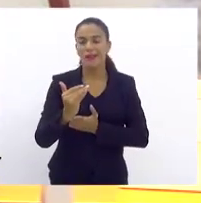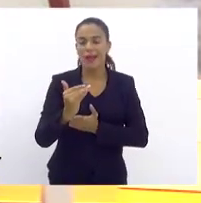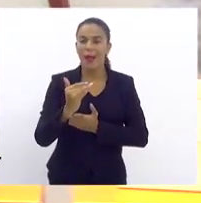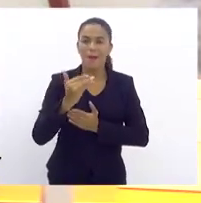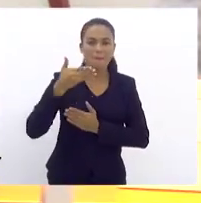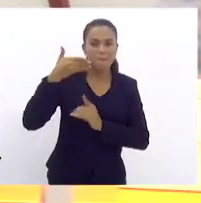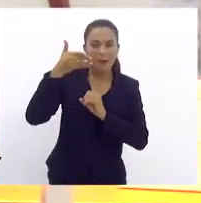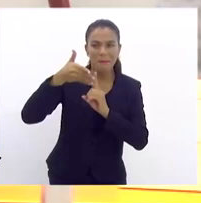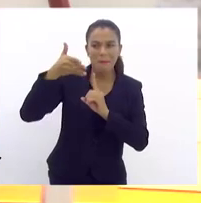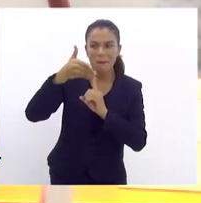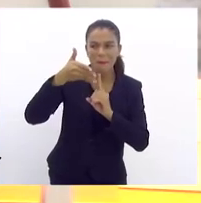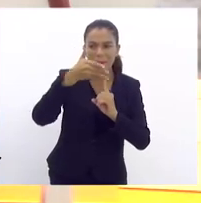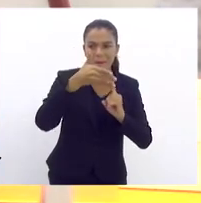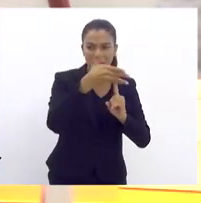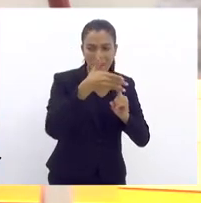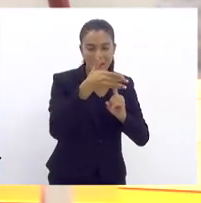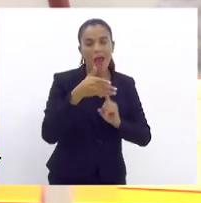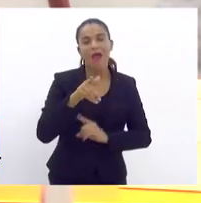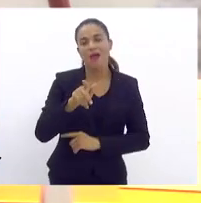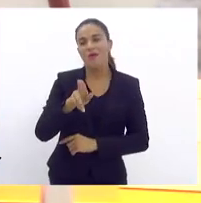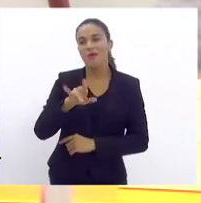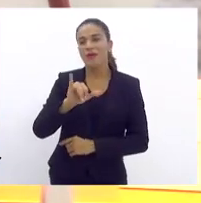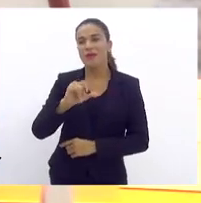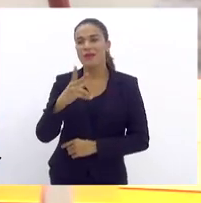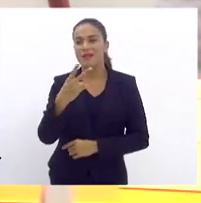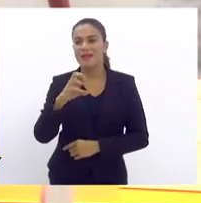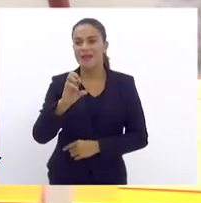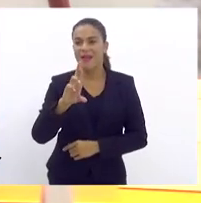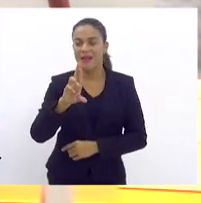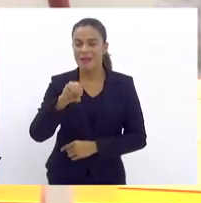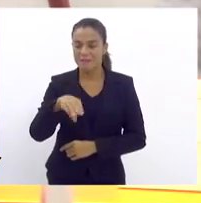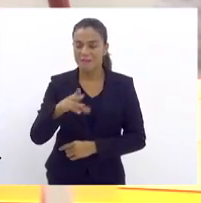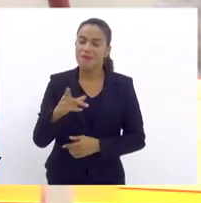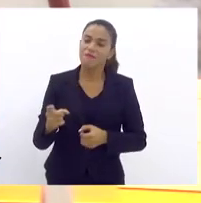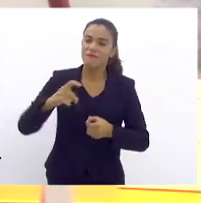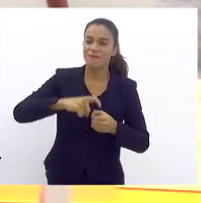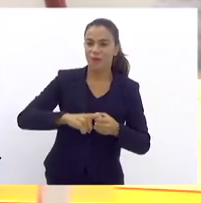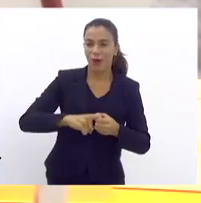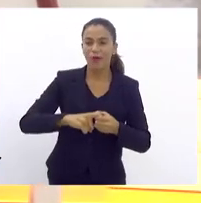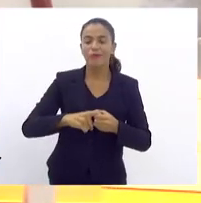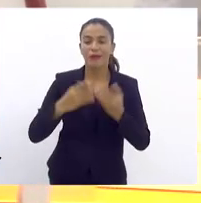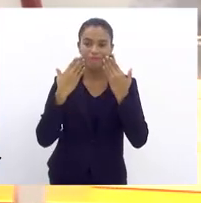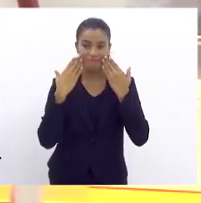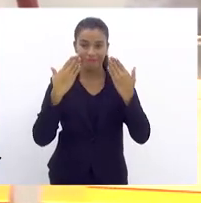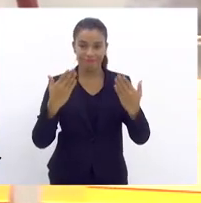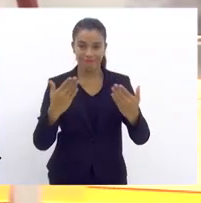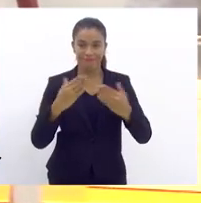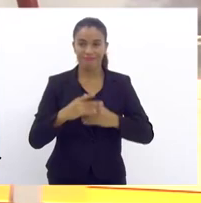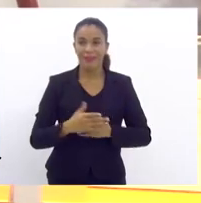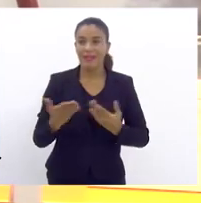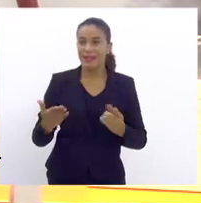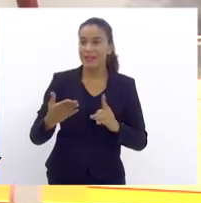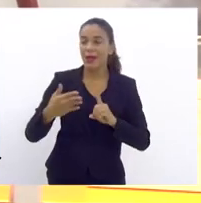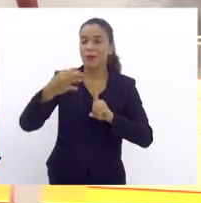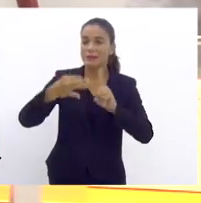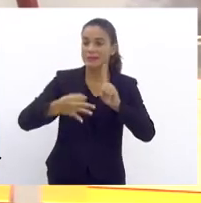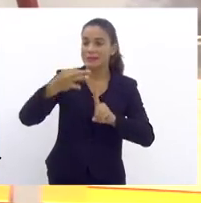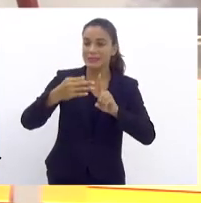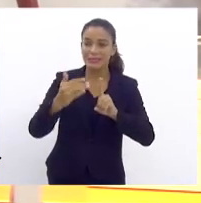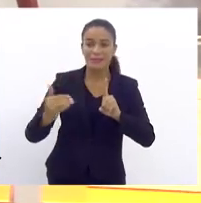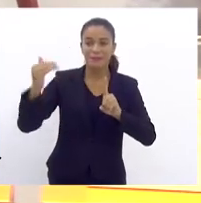palestras aí então o Guilherme volta e faz a sua apresentação então desembargadora Regina por